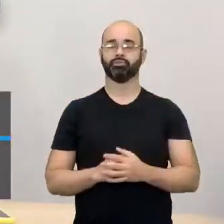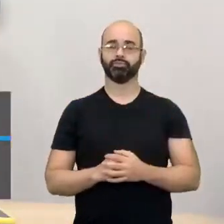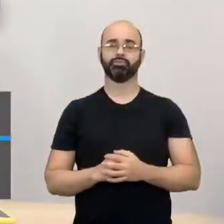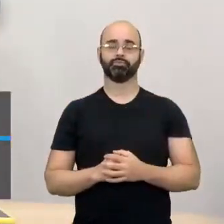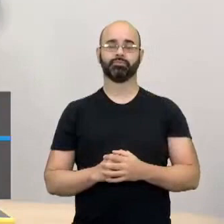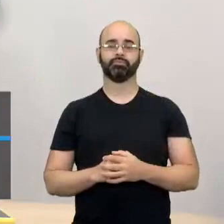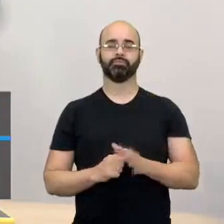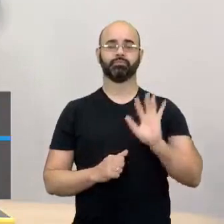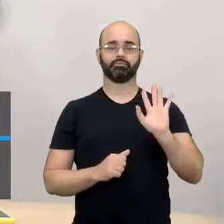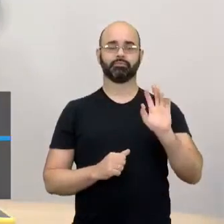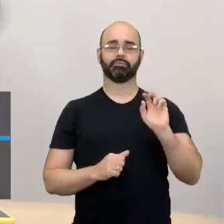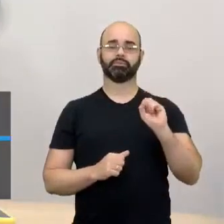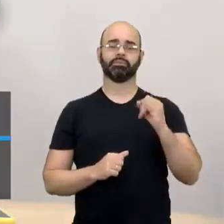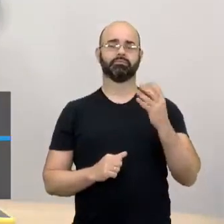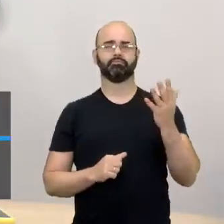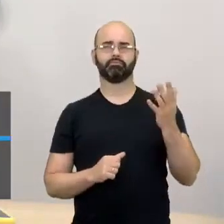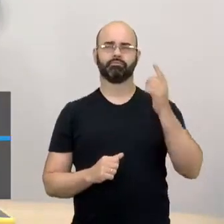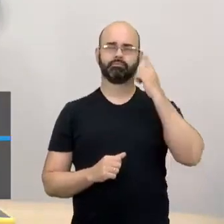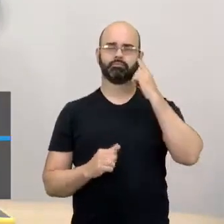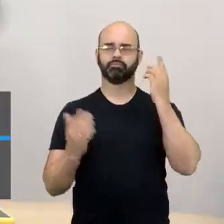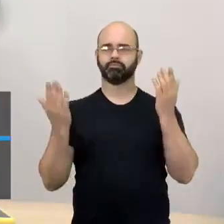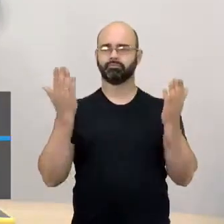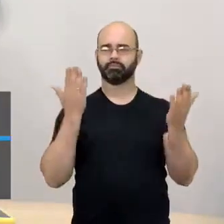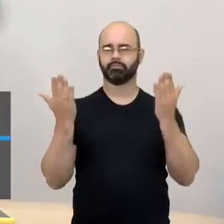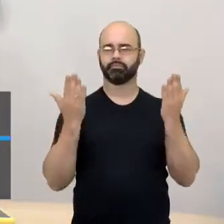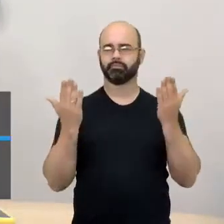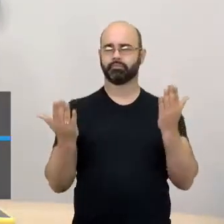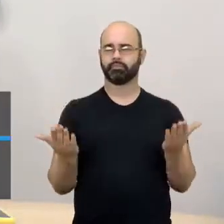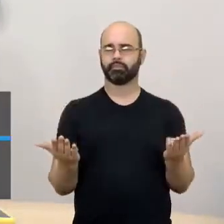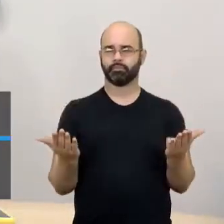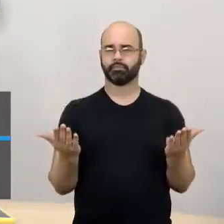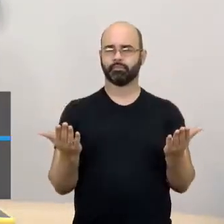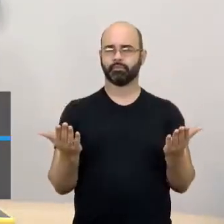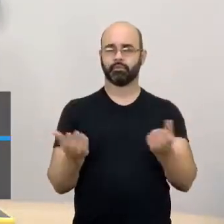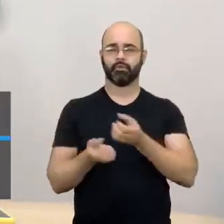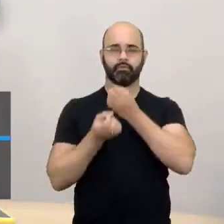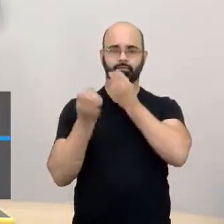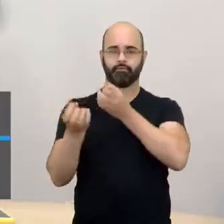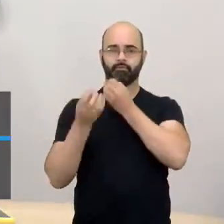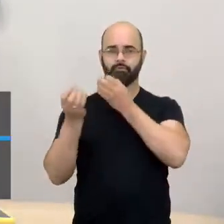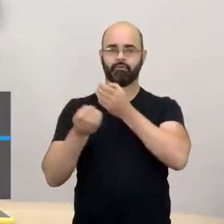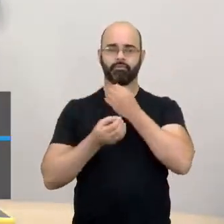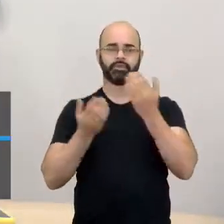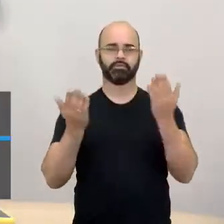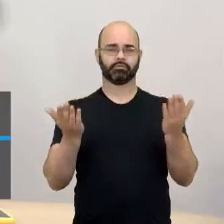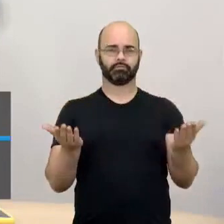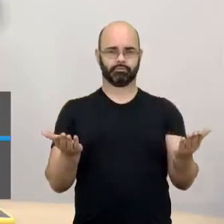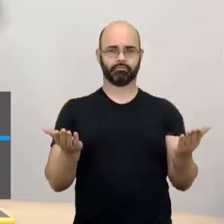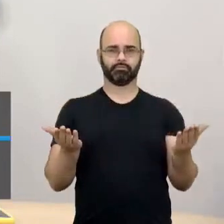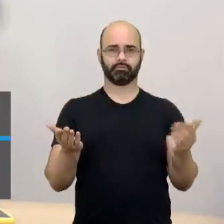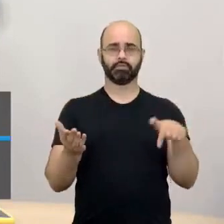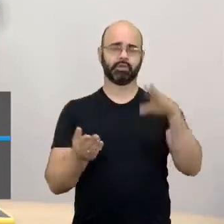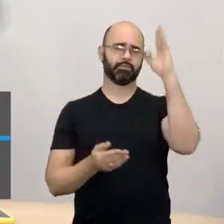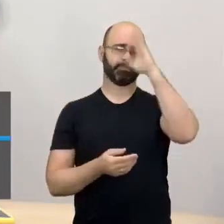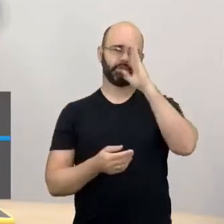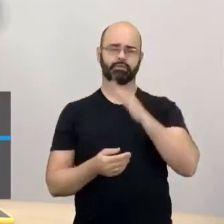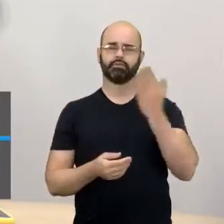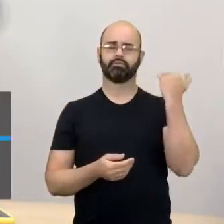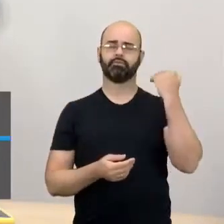fazer uma comparação, você vai pegar esses dados aí de média de expectativa de vida aqui no Brasil na década